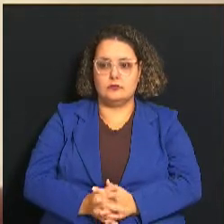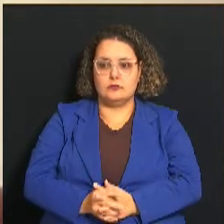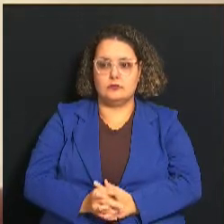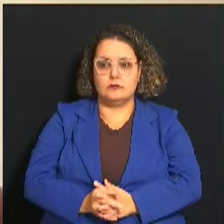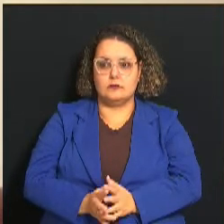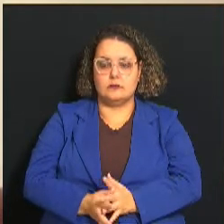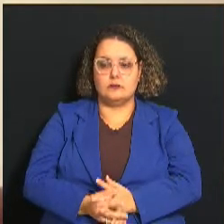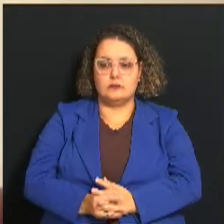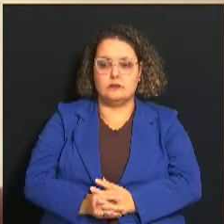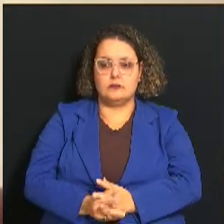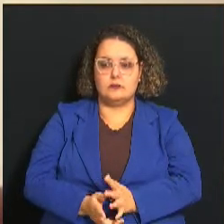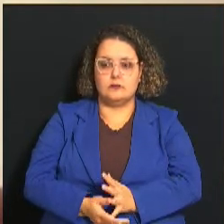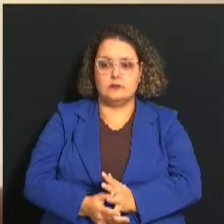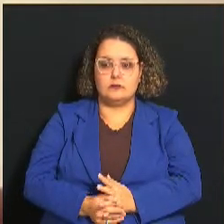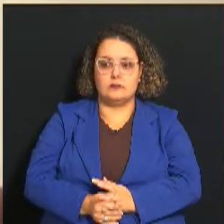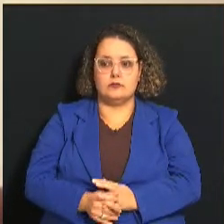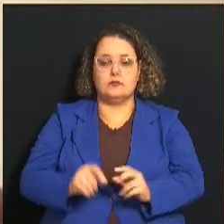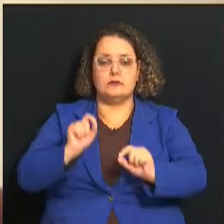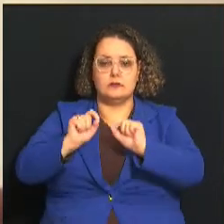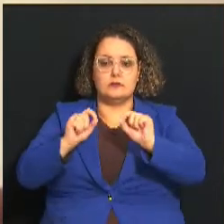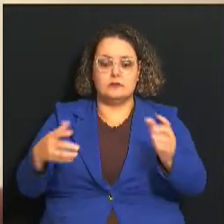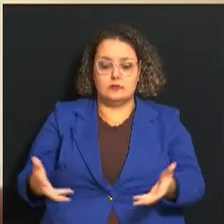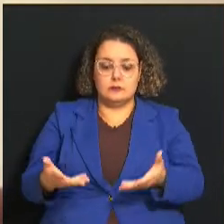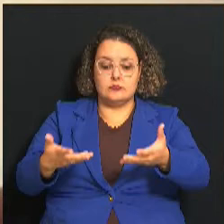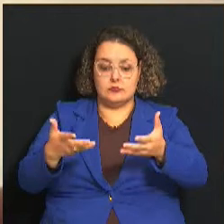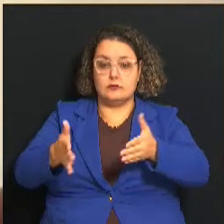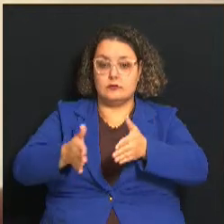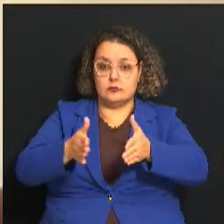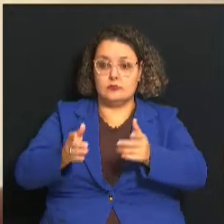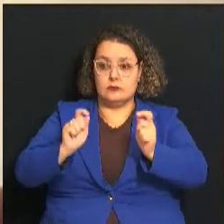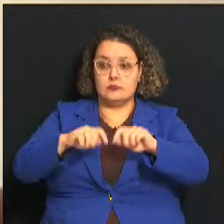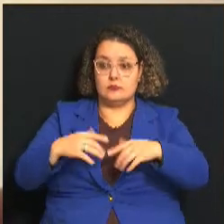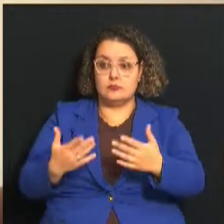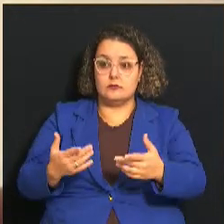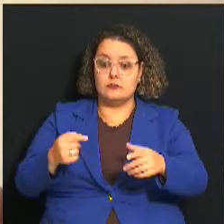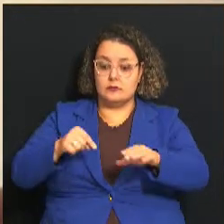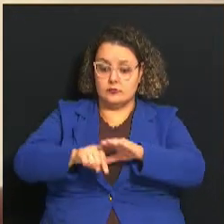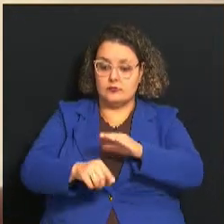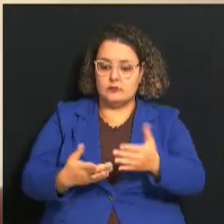contribuiu, assim, naquele período que ela teve um funcionamento intenso, foi